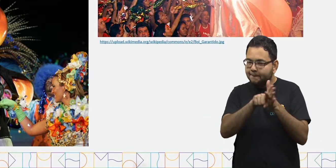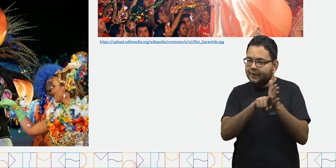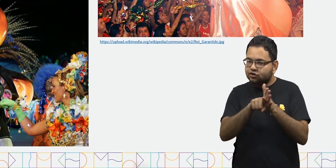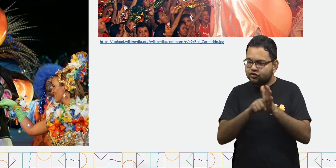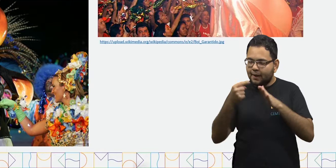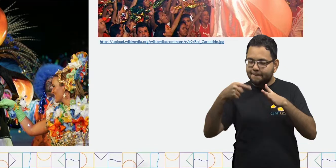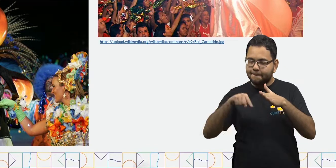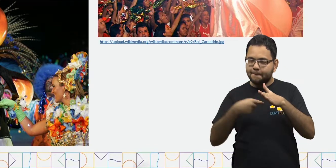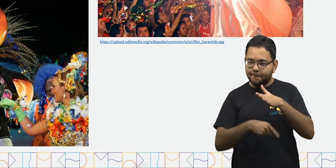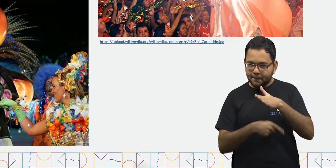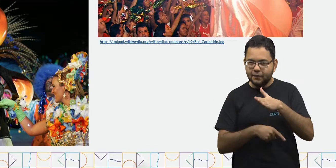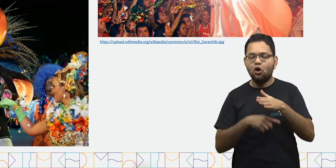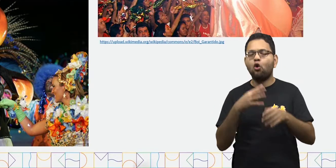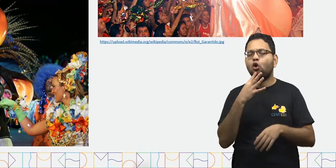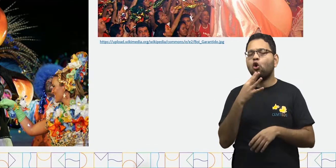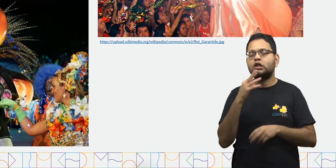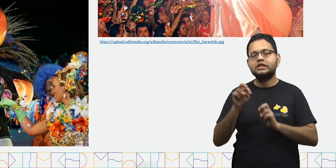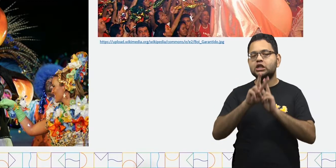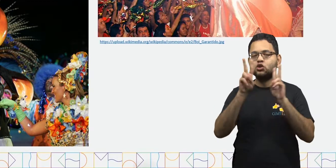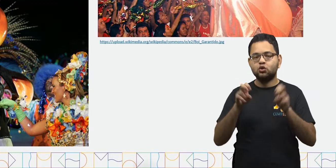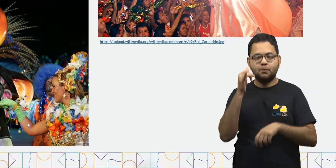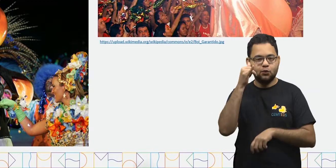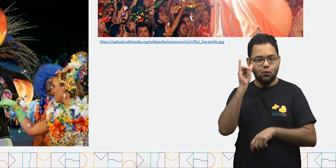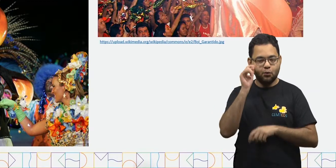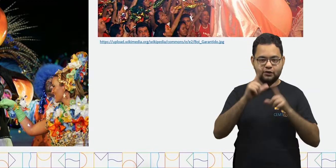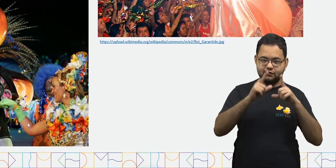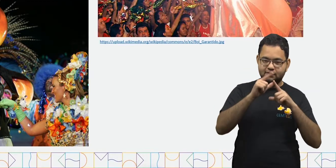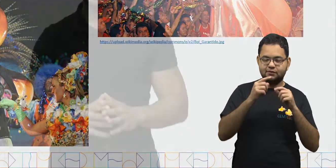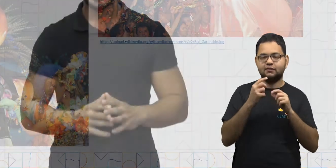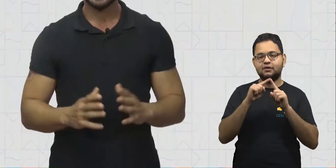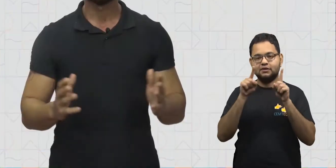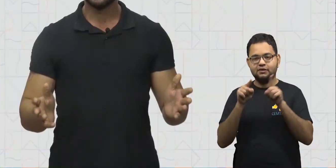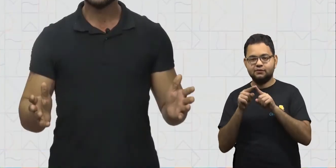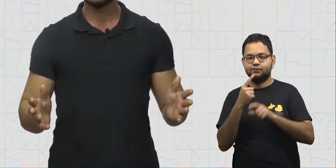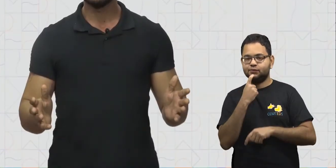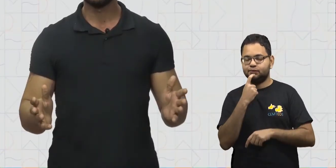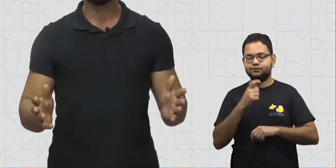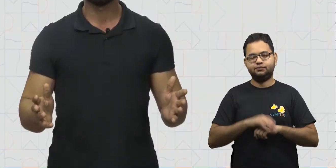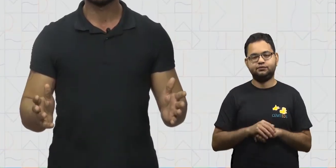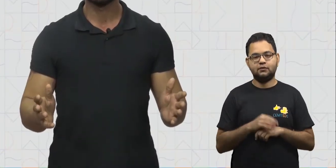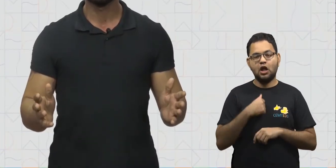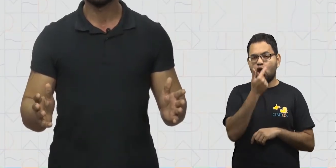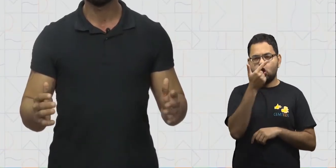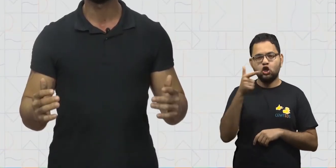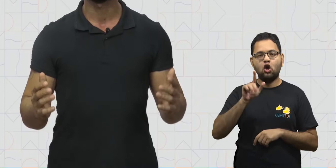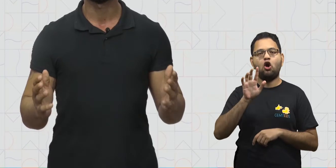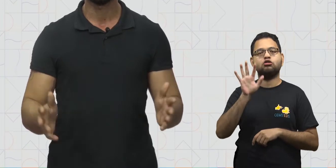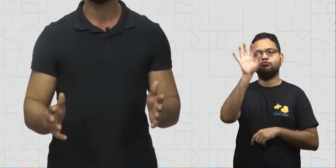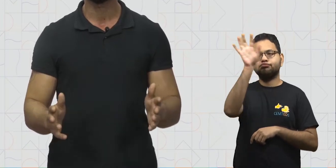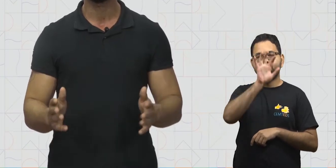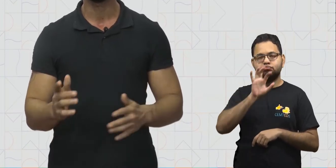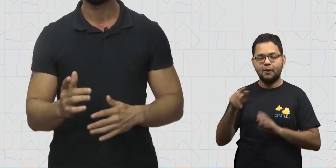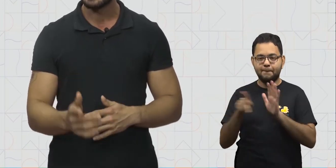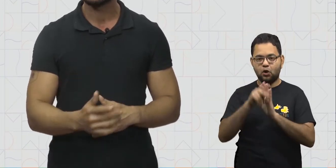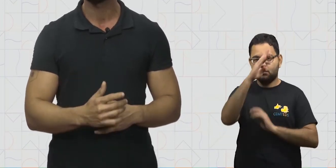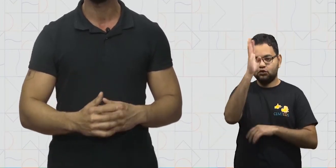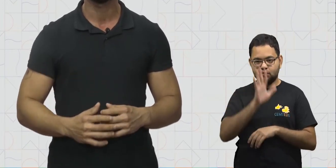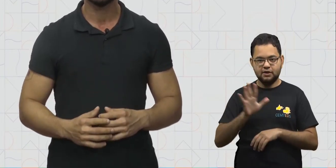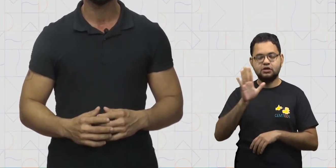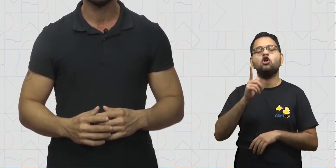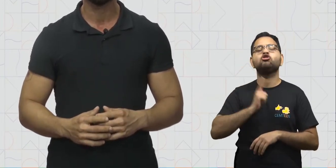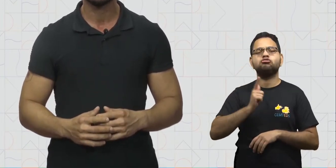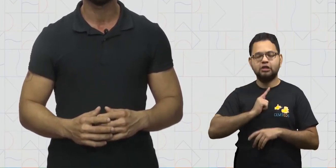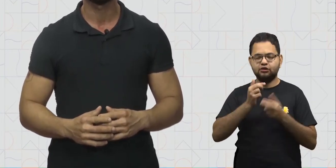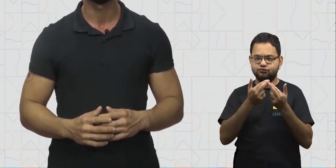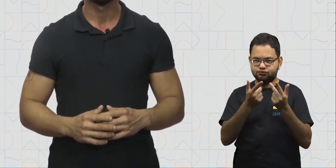mais. Procure conhecer sobre o boi-bumbá de Parintins, você vai adorar. As outras regiões do Brasil também são ricas e belas em